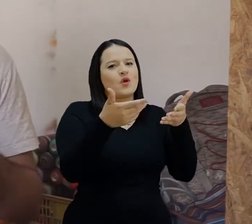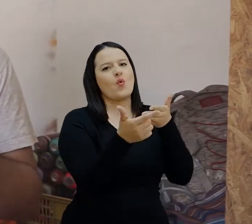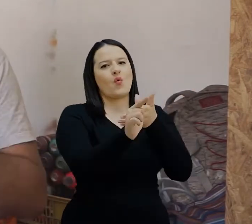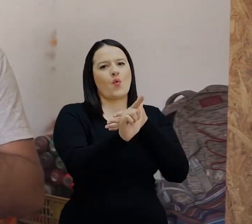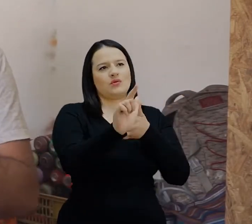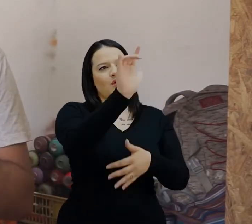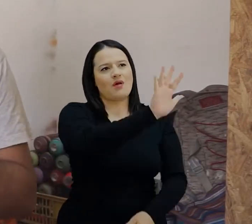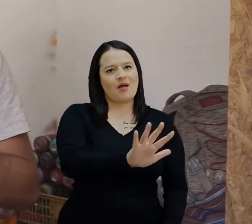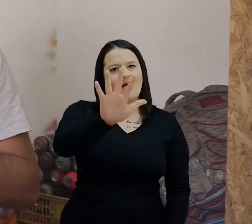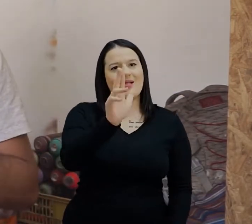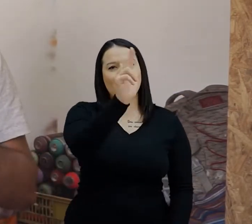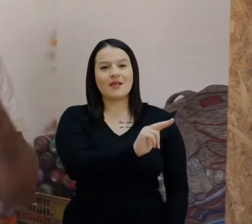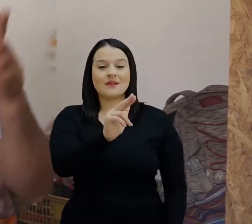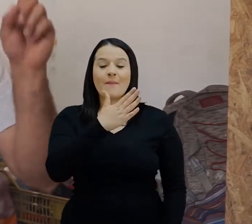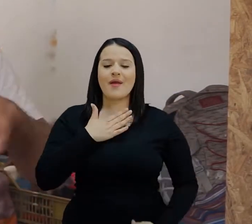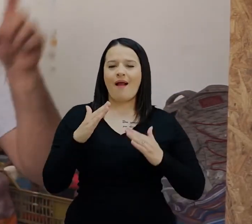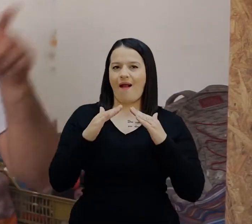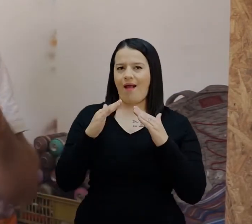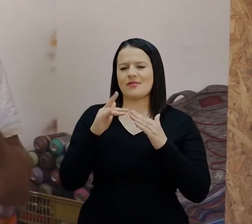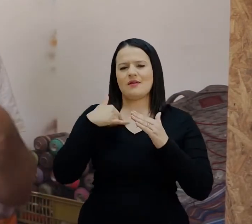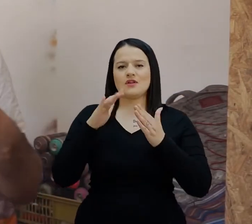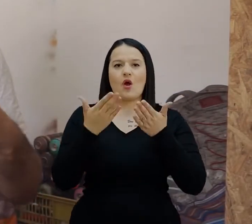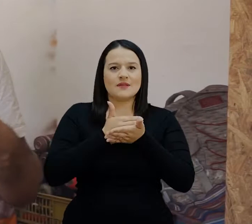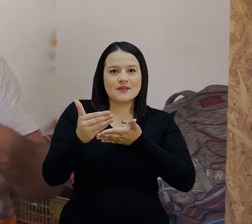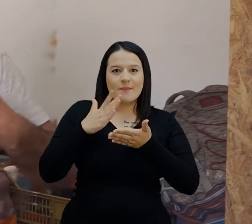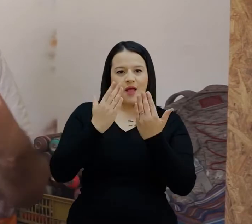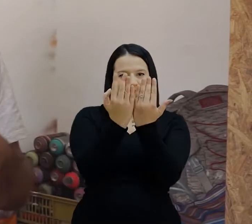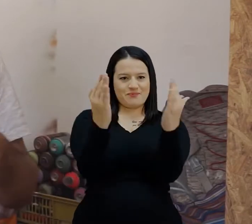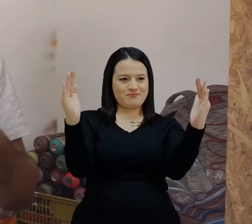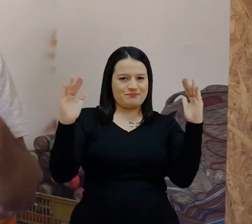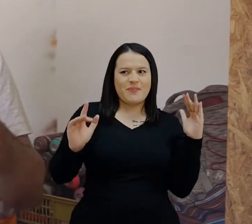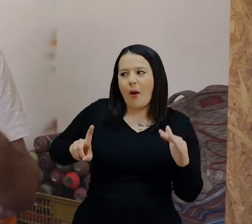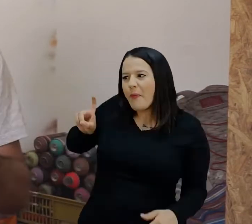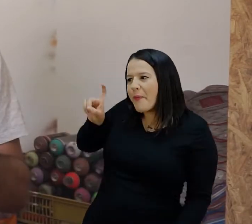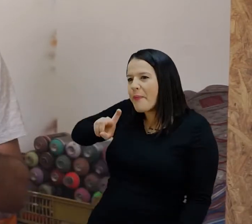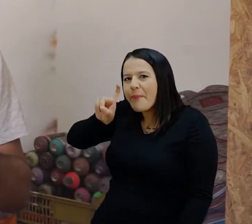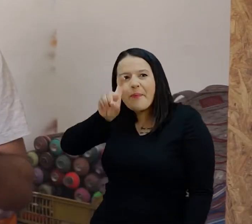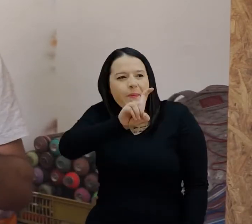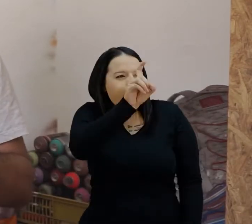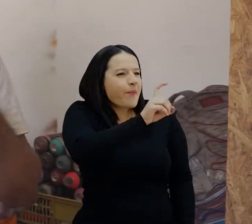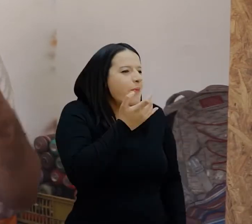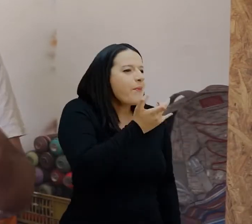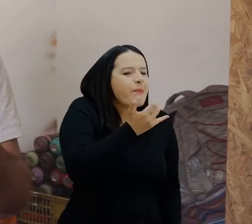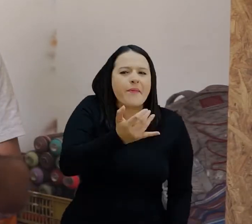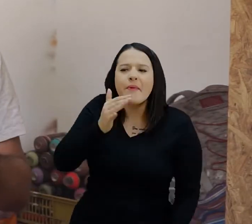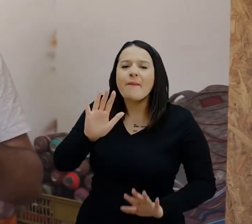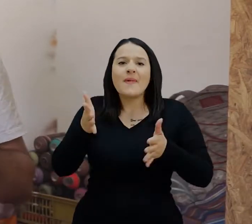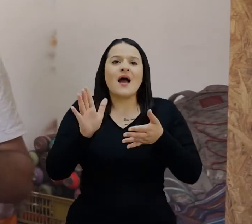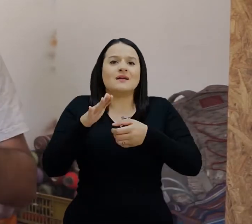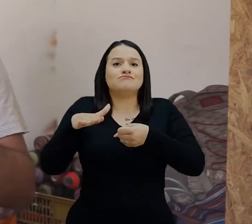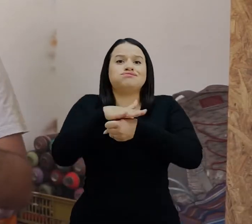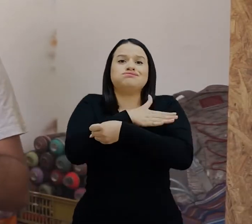do grafite, né? E eu comecei em casa, né, rabiscando, aí chega uma hora que só a casa não dá conta, né? Os muros de casa,